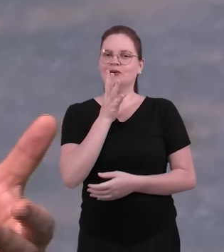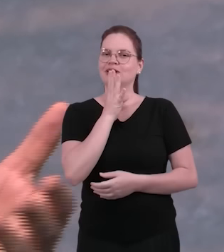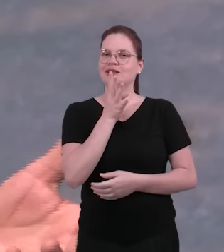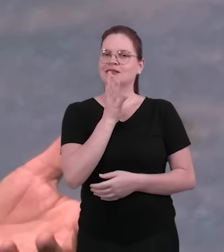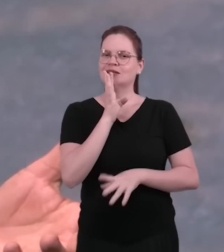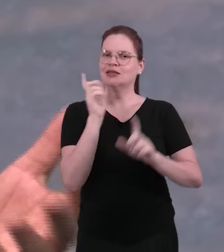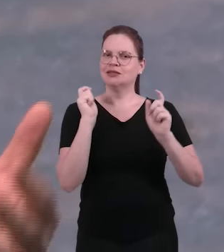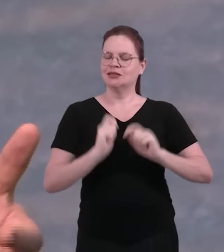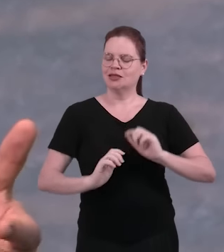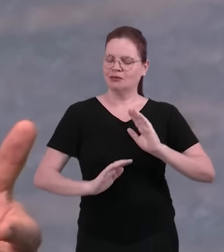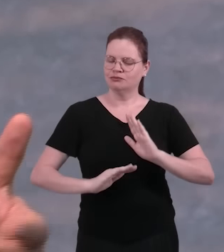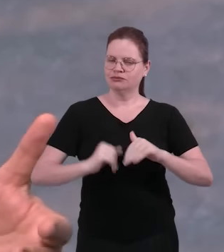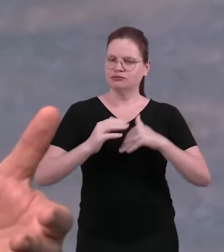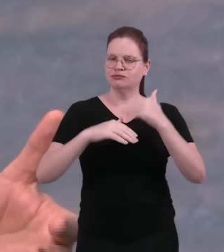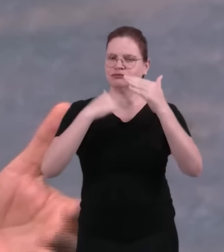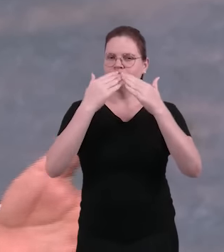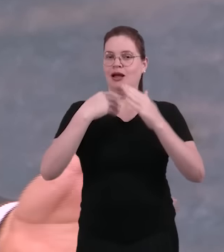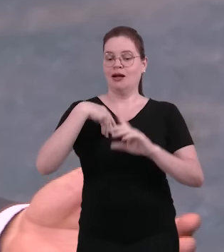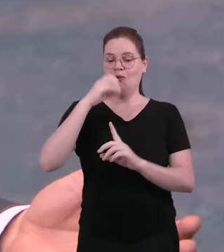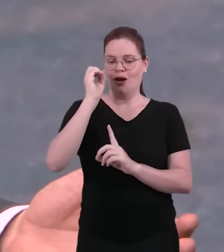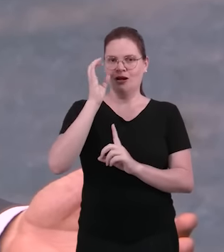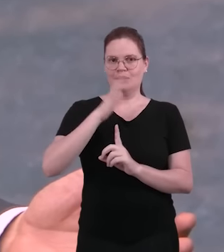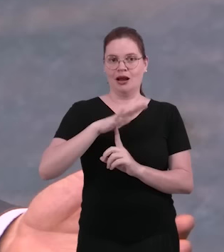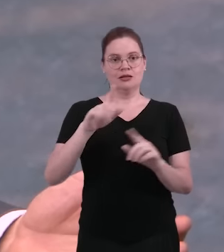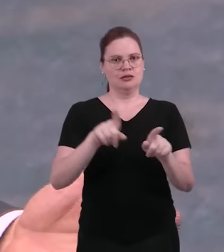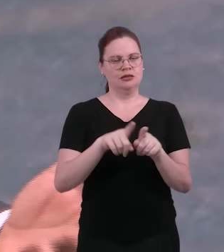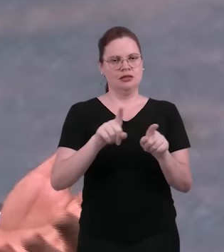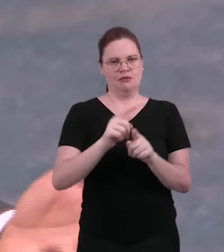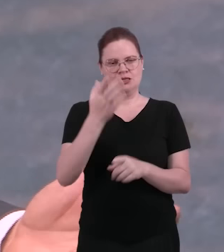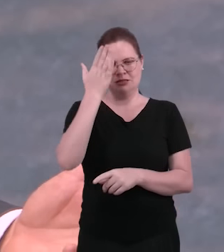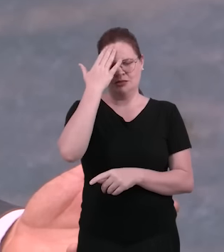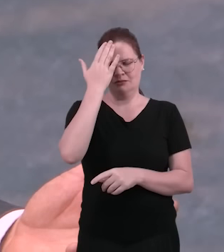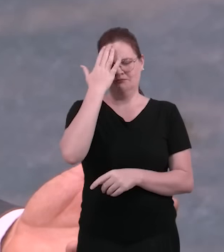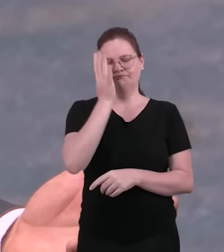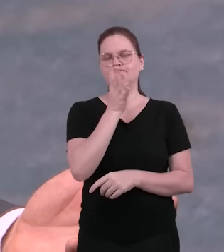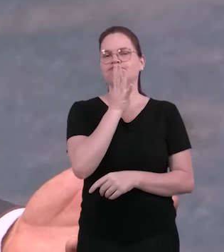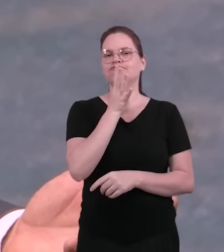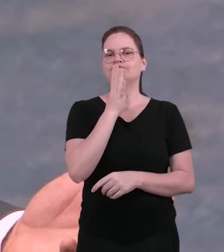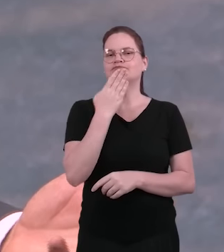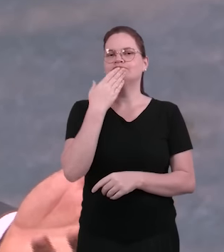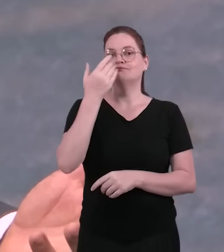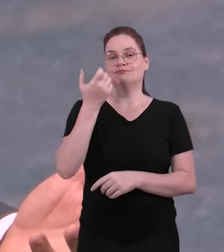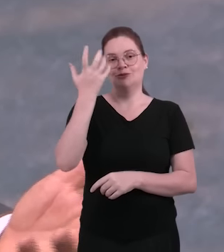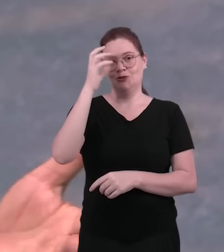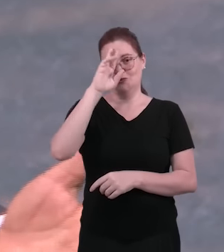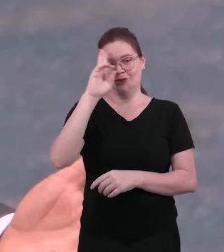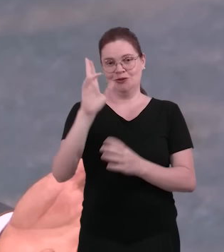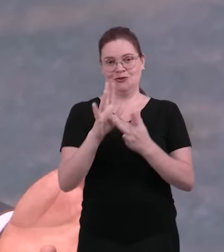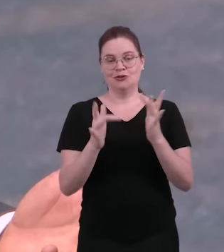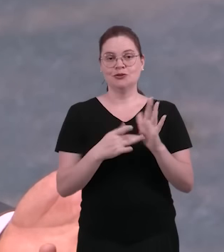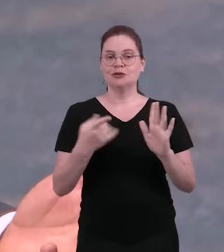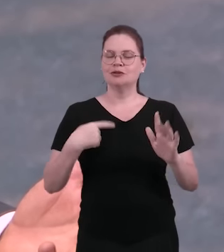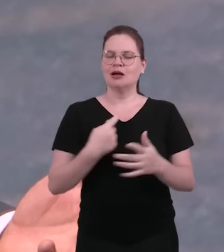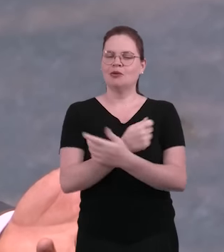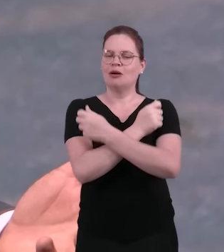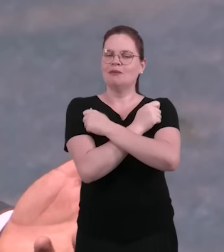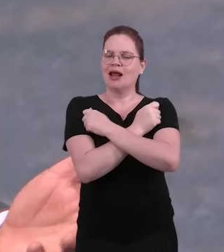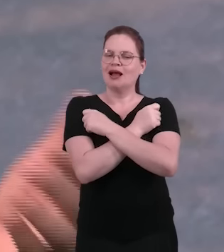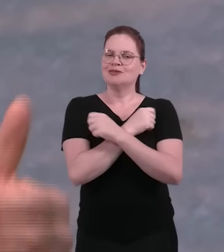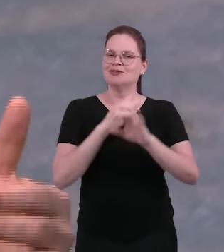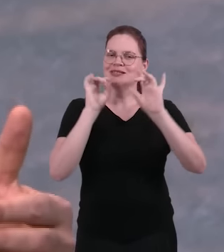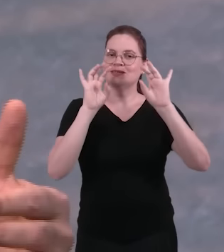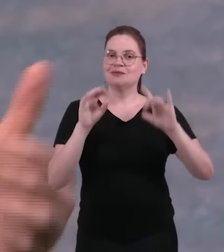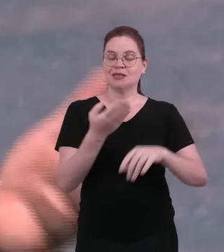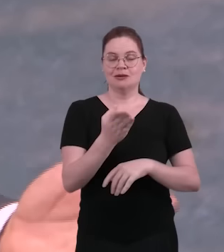para crescer na graça e no conhecimento. Eu quero mandar um abraço especial para todos vocês que estão nos